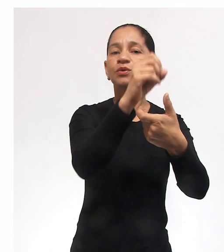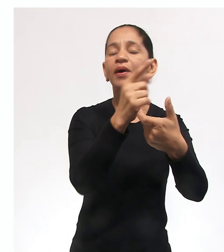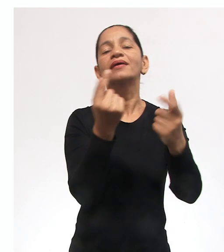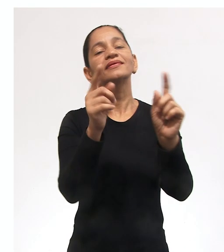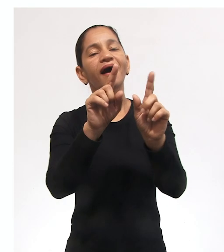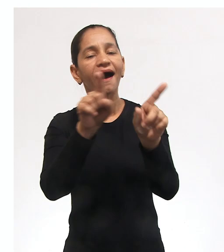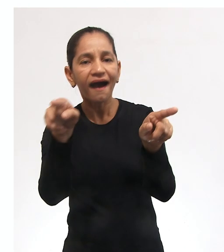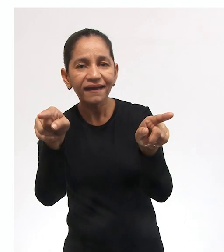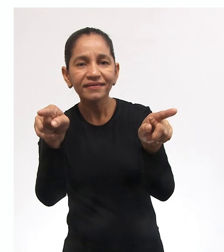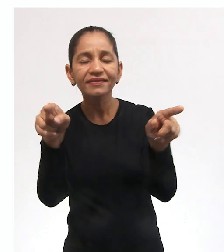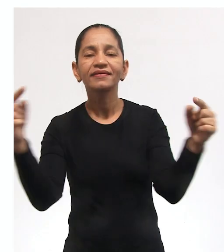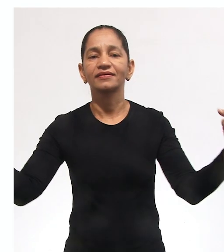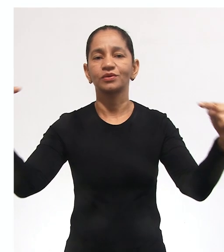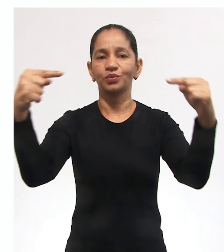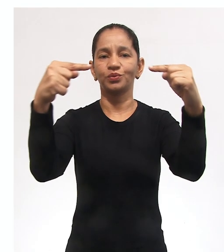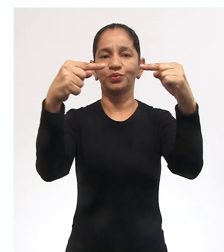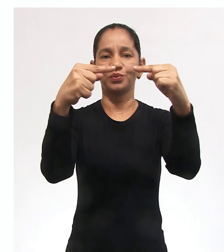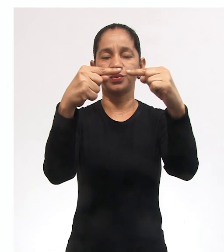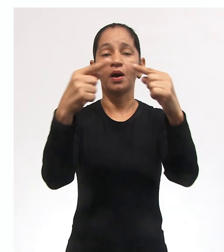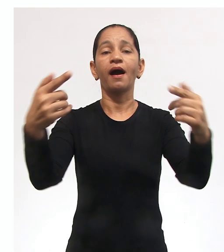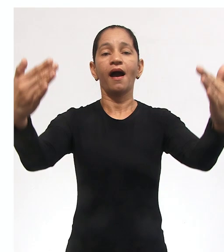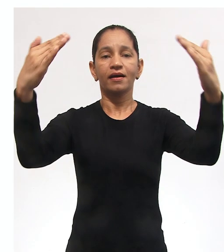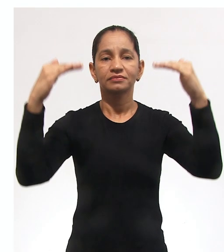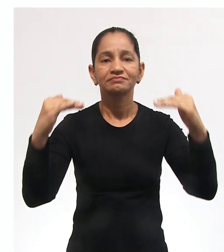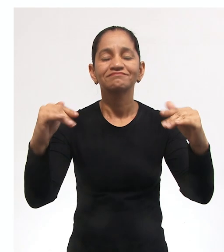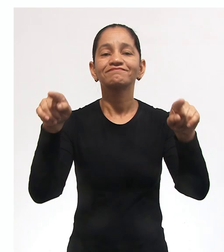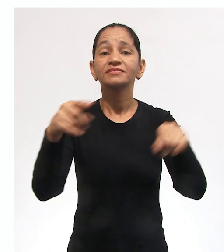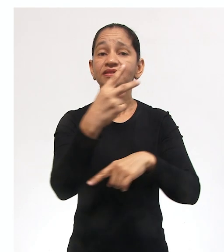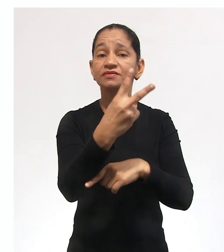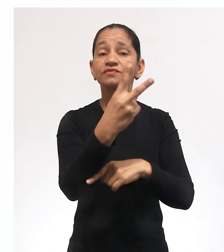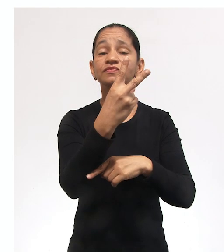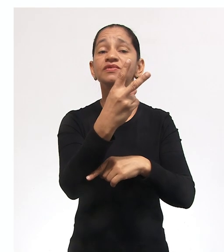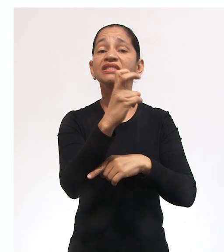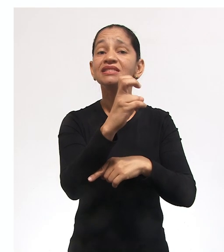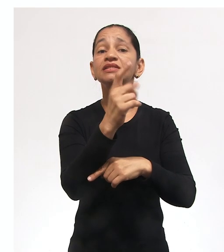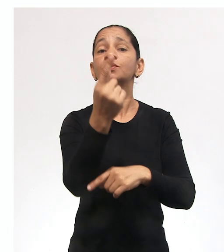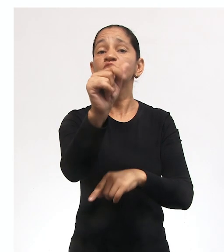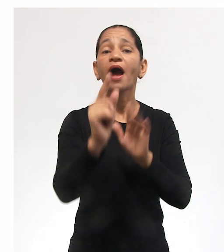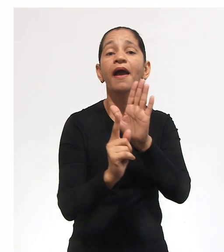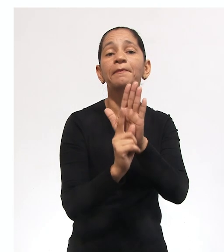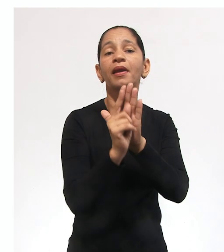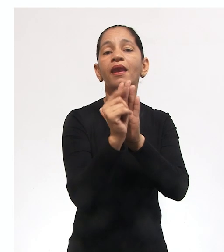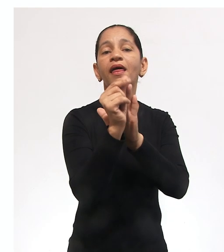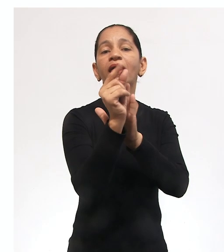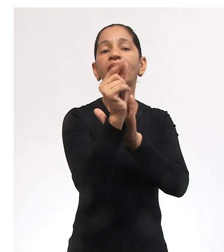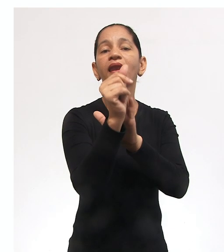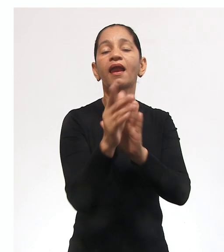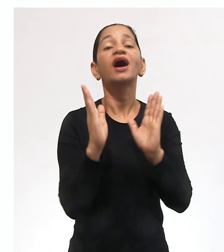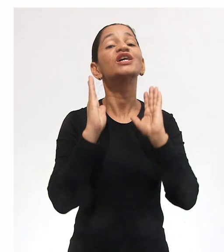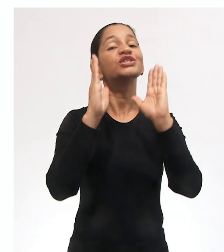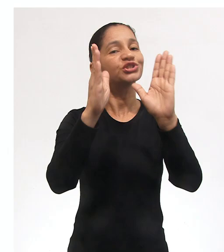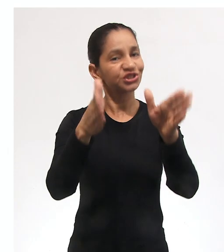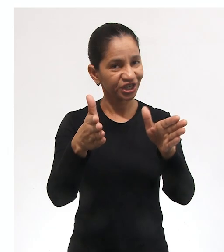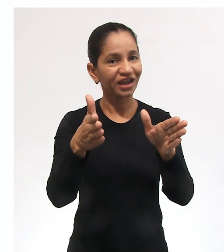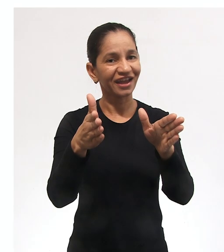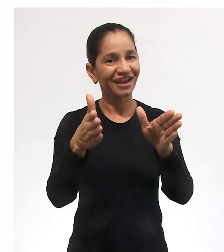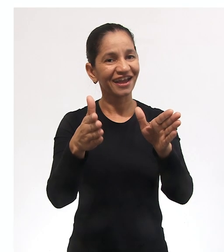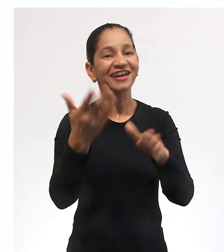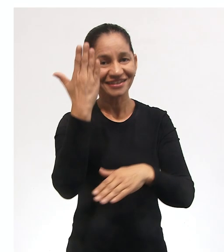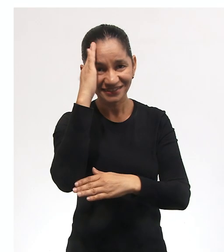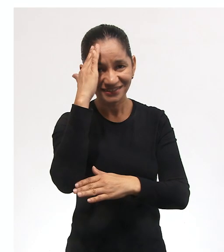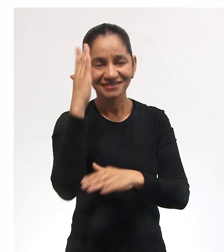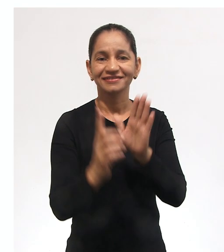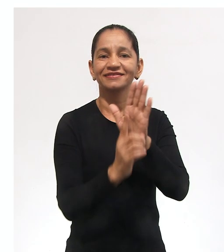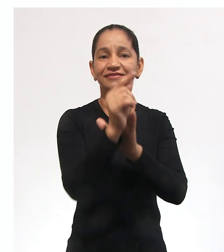valor do produto. E R$ 25 é o quanto eu estou tendo de lucro. Então, eu quero saber quanto que isso